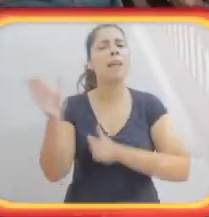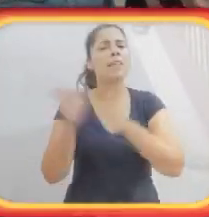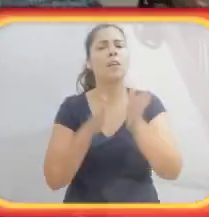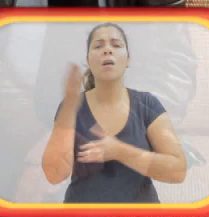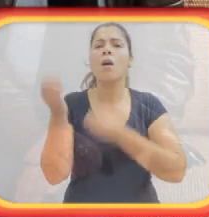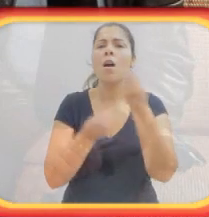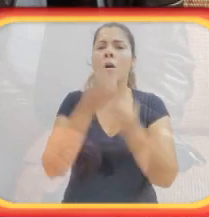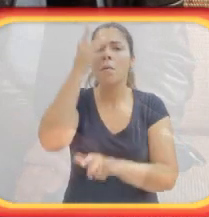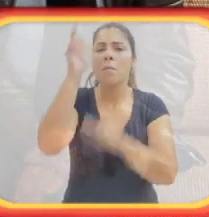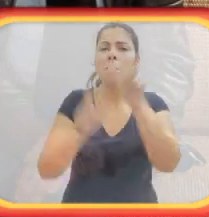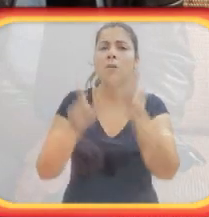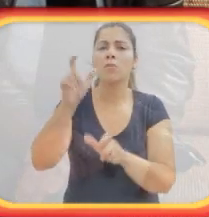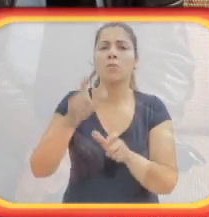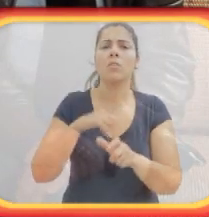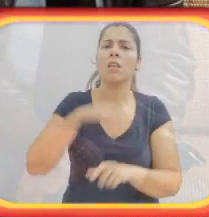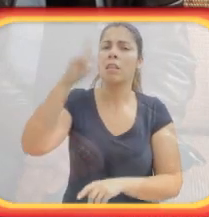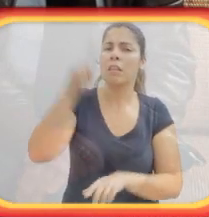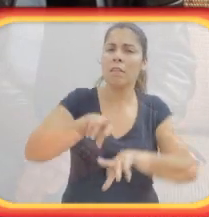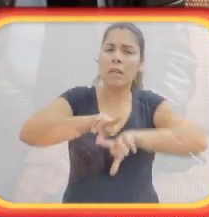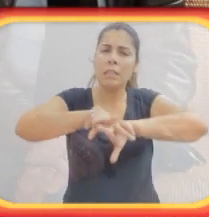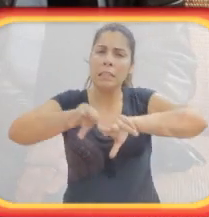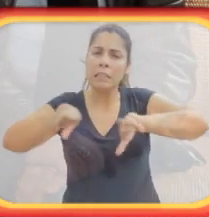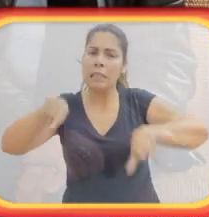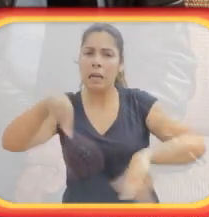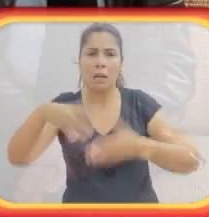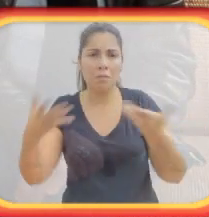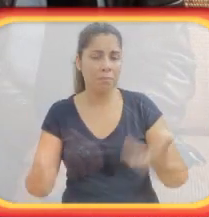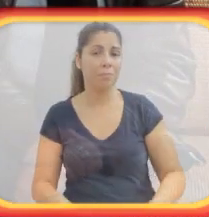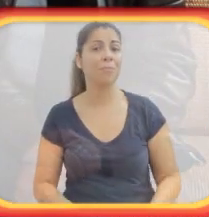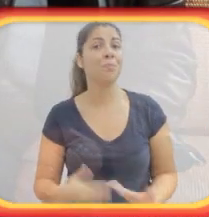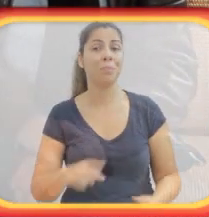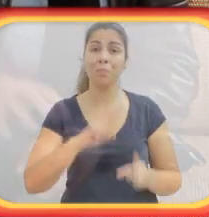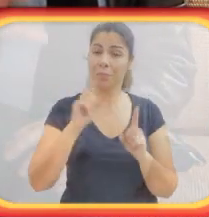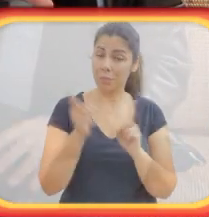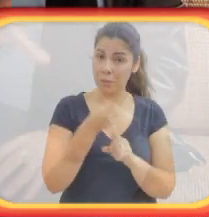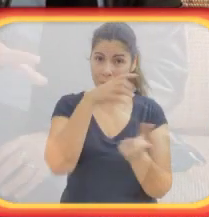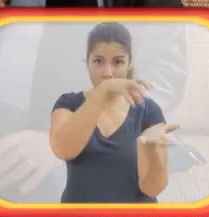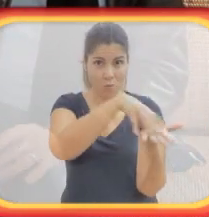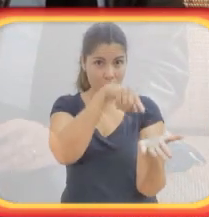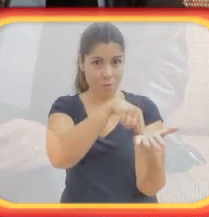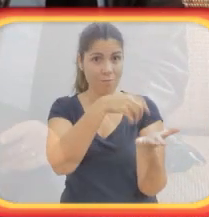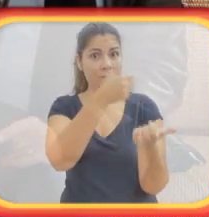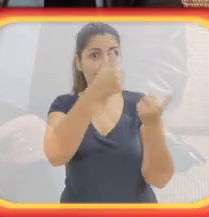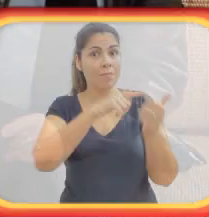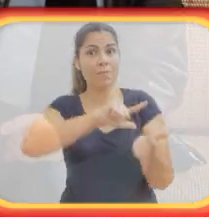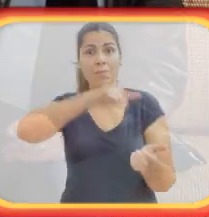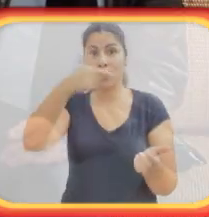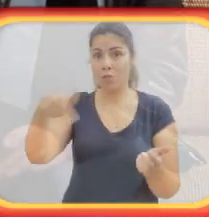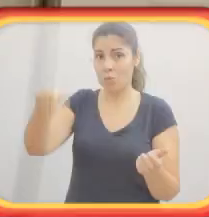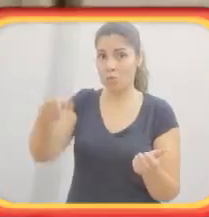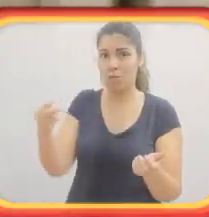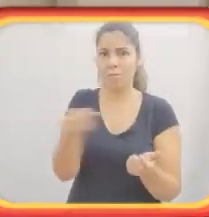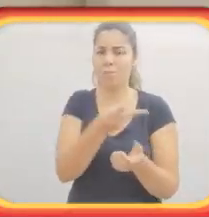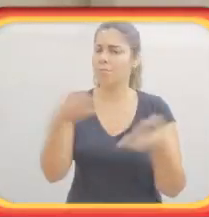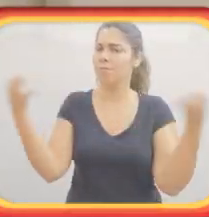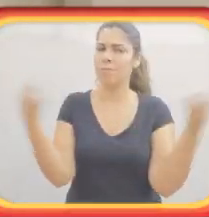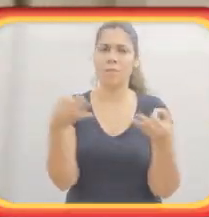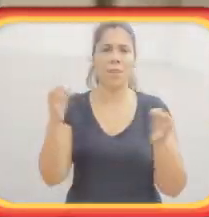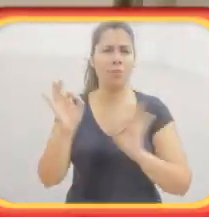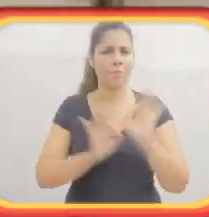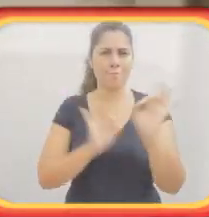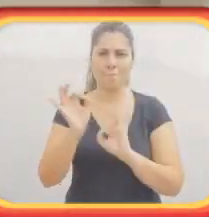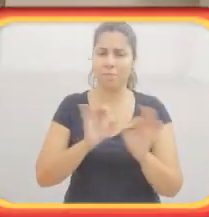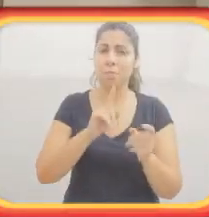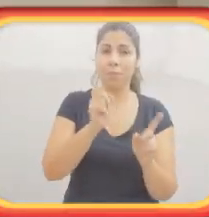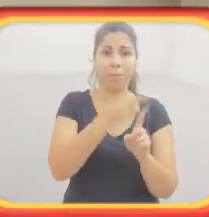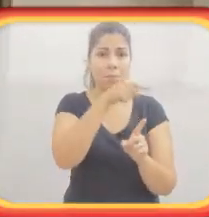Como é que é a acessibilidade para as pessoas que têm mobilidade reduzida aqui? Quer o primeiro núcleo, quer o segundo núcleo